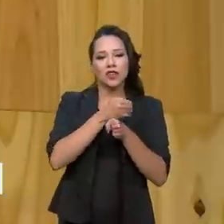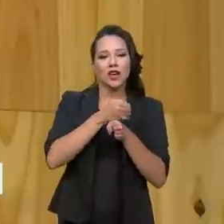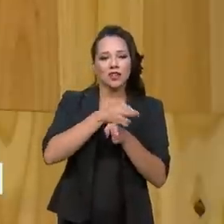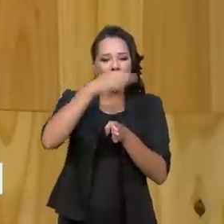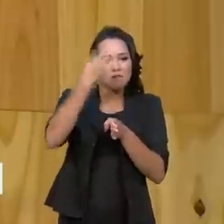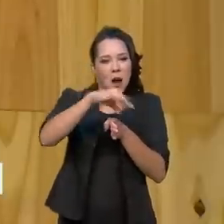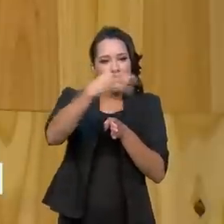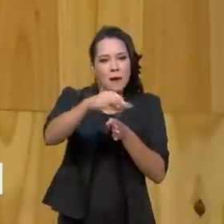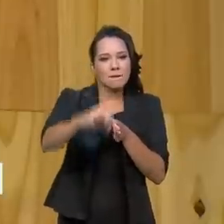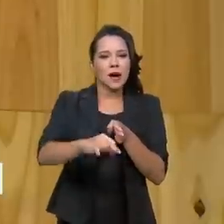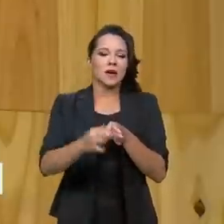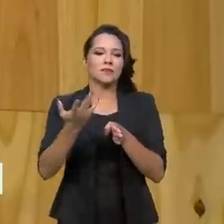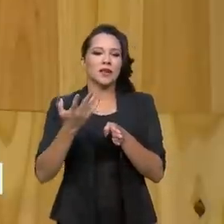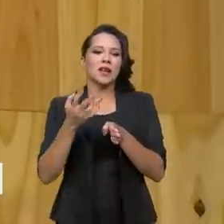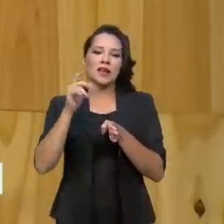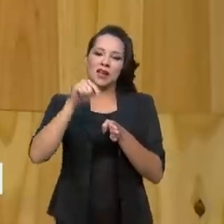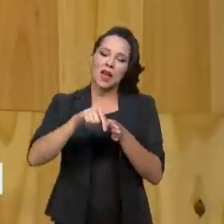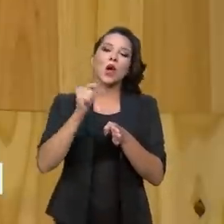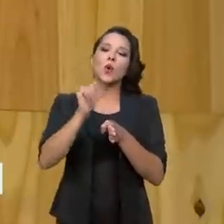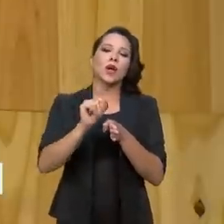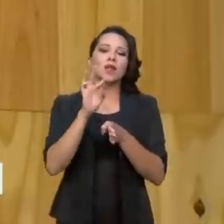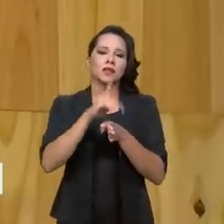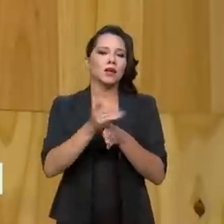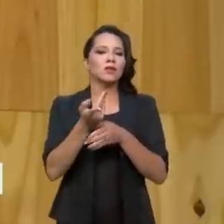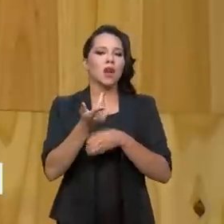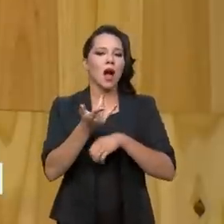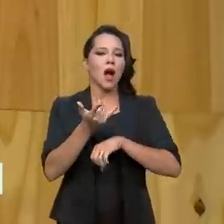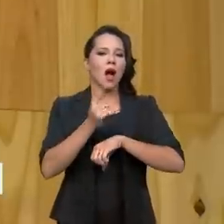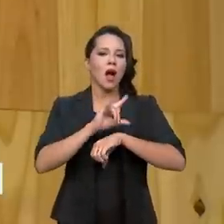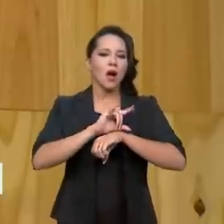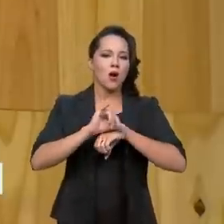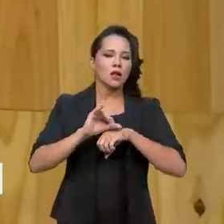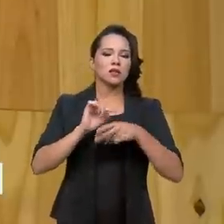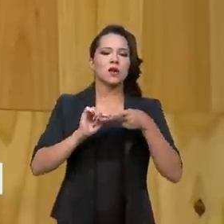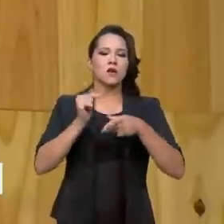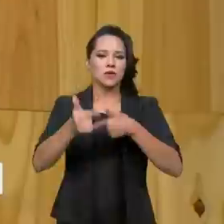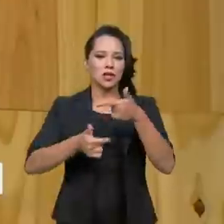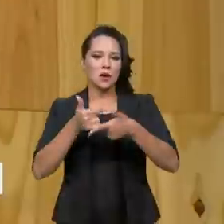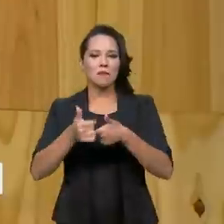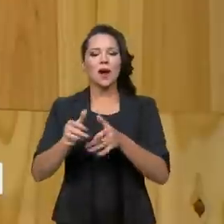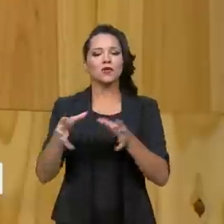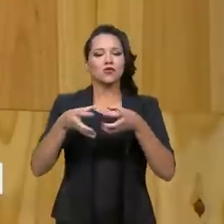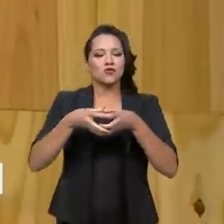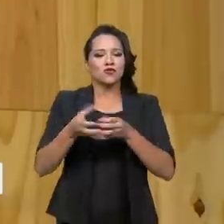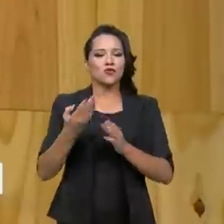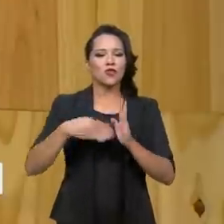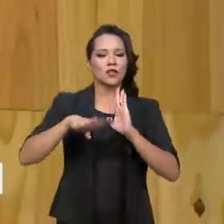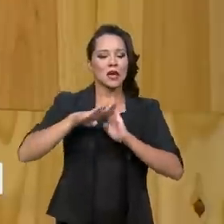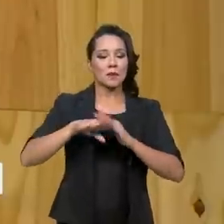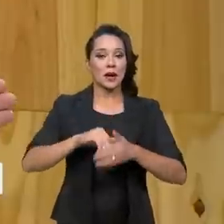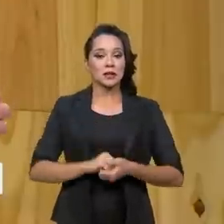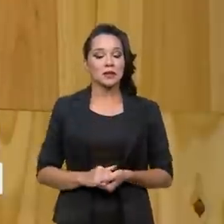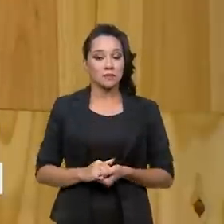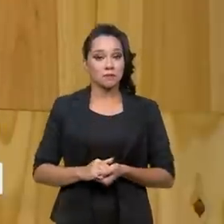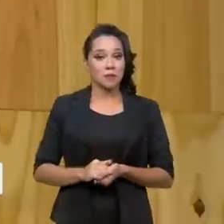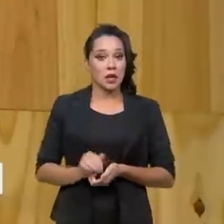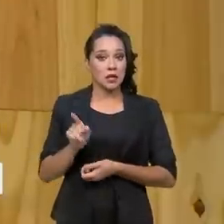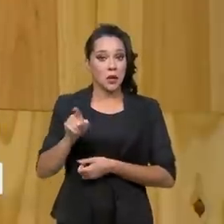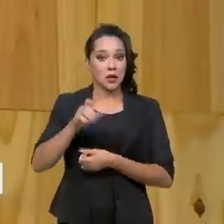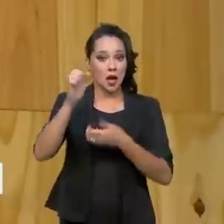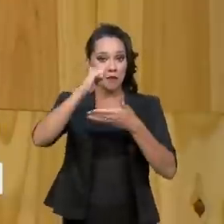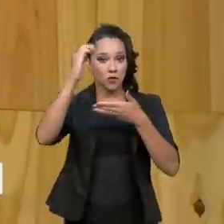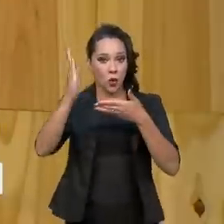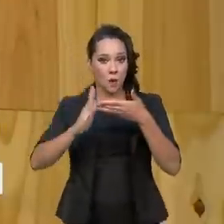definidas, fruto da colonização, fruto da atuação de forças armadas. Então, na parte